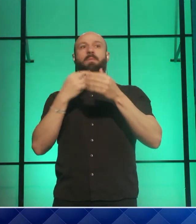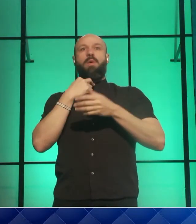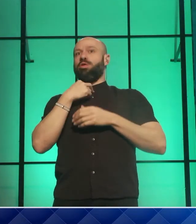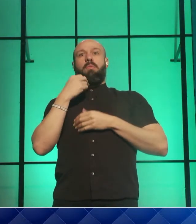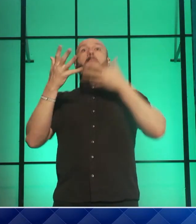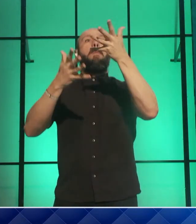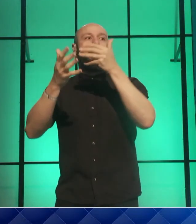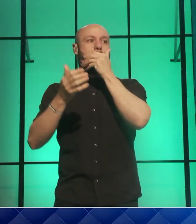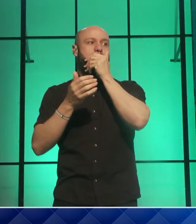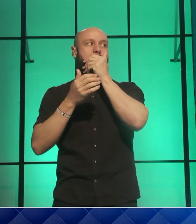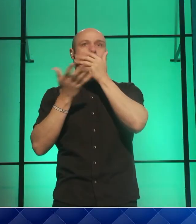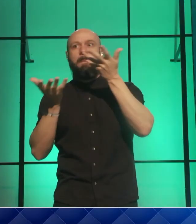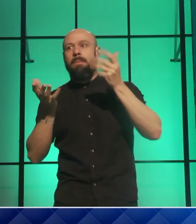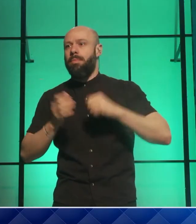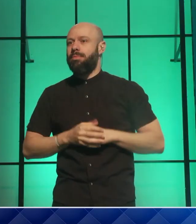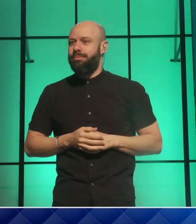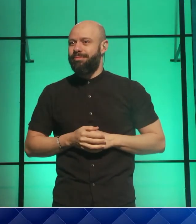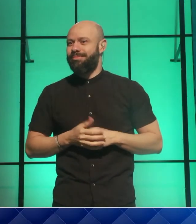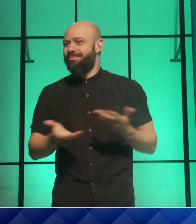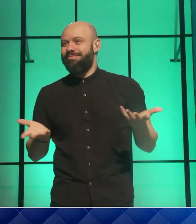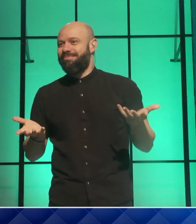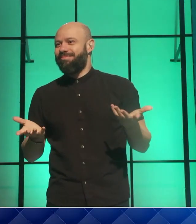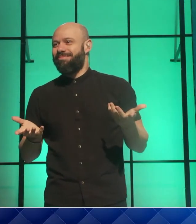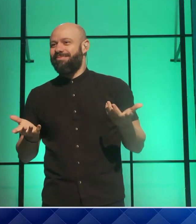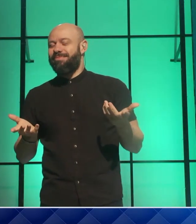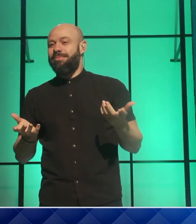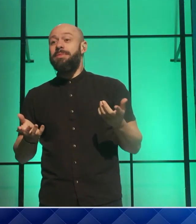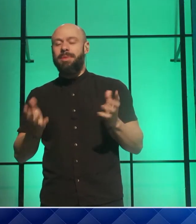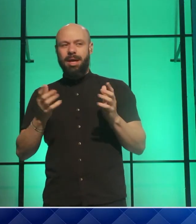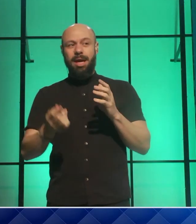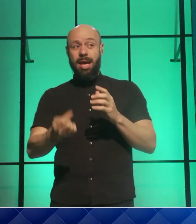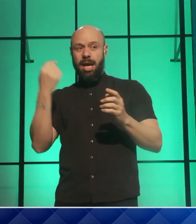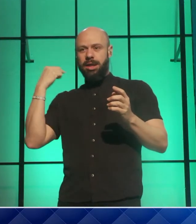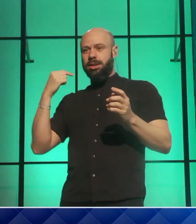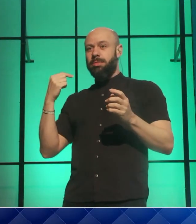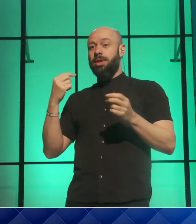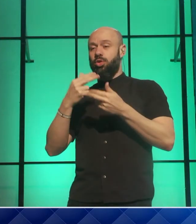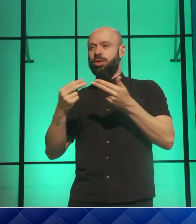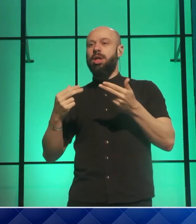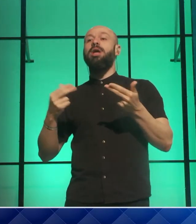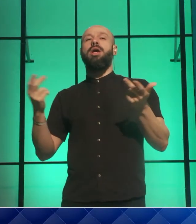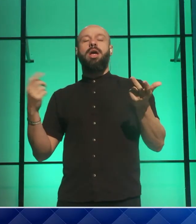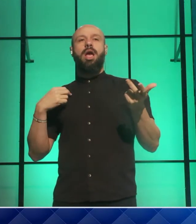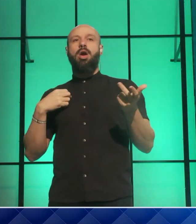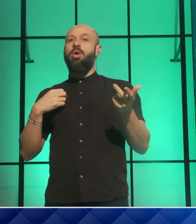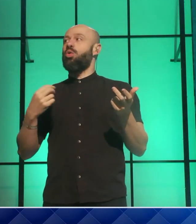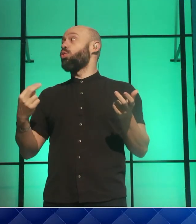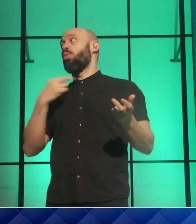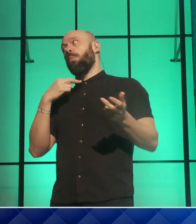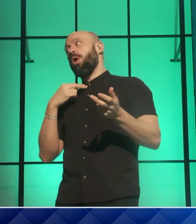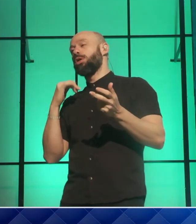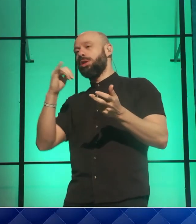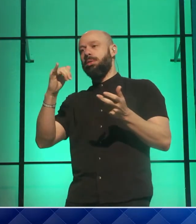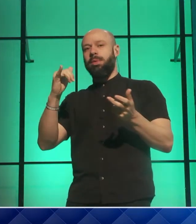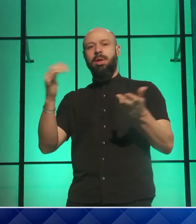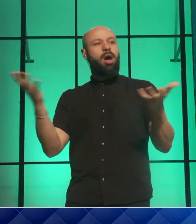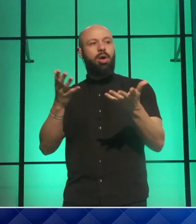não. E aquilo que você não podia dizer é o que você precisa dizer hoje.